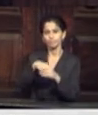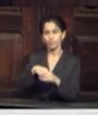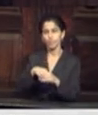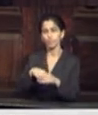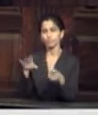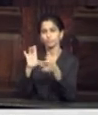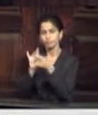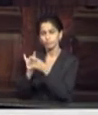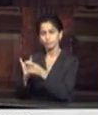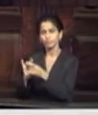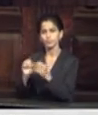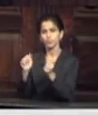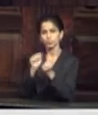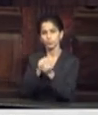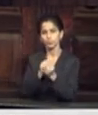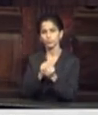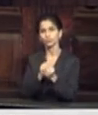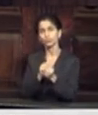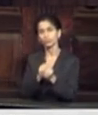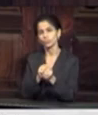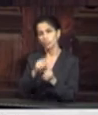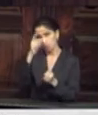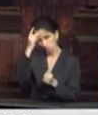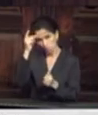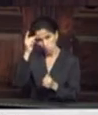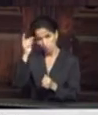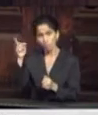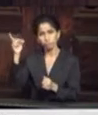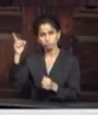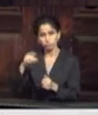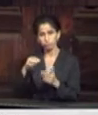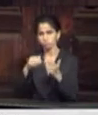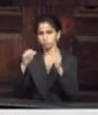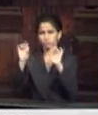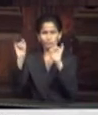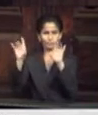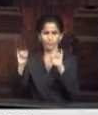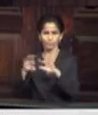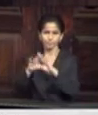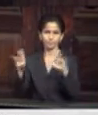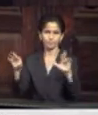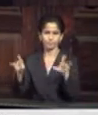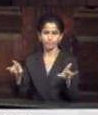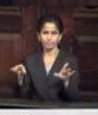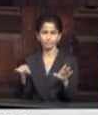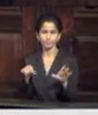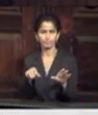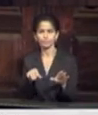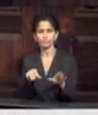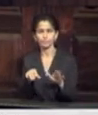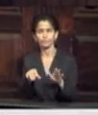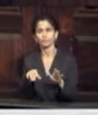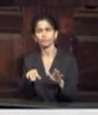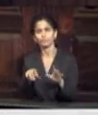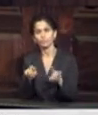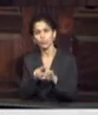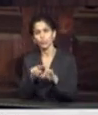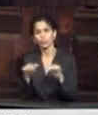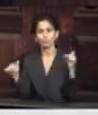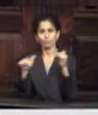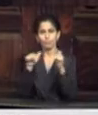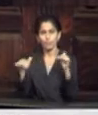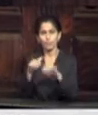regulares de ensino das pessoas com necessidades educacionais especiais, enfim, uma série da questão da educação